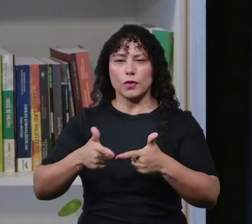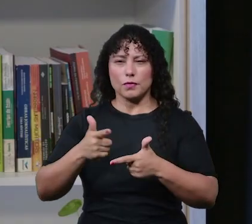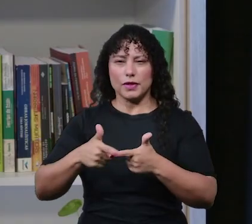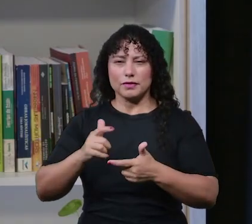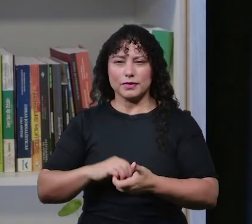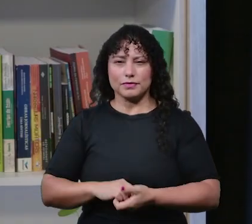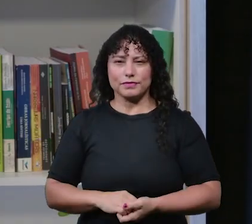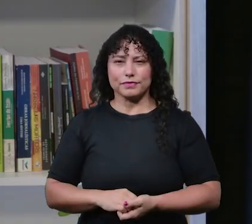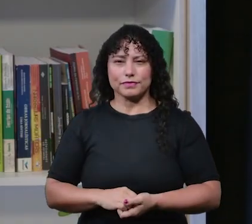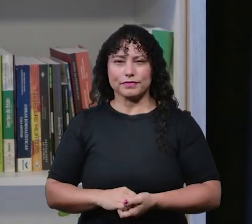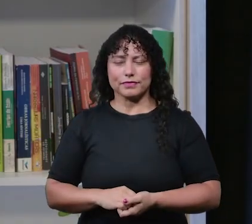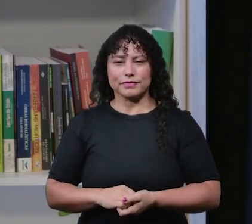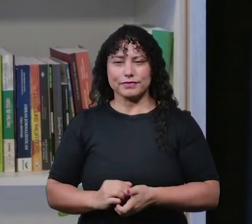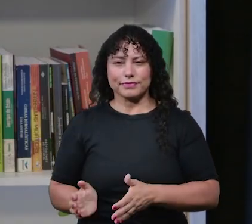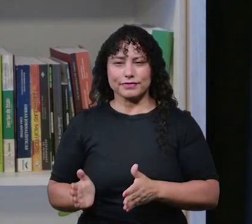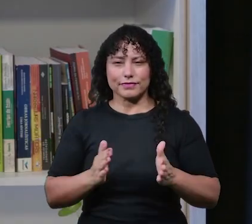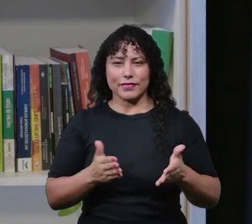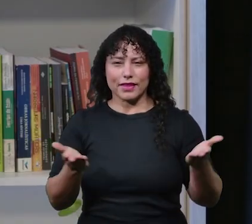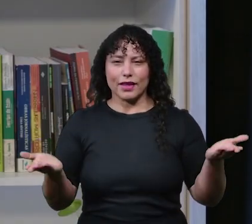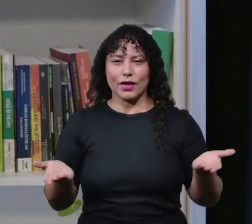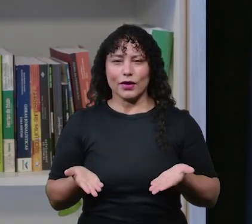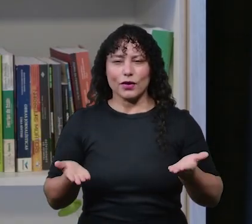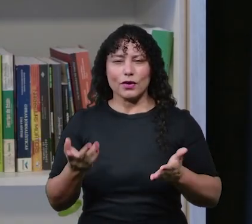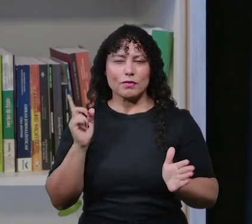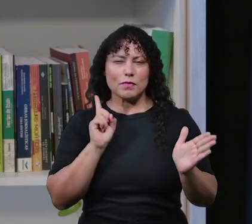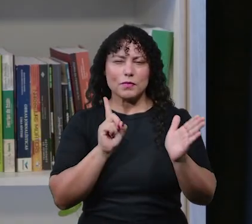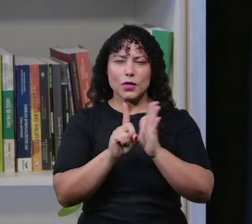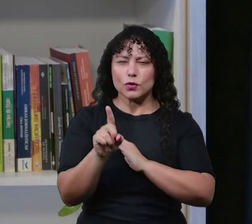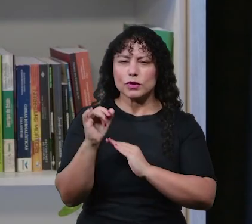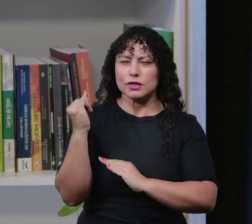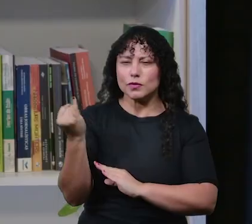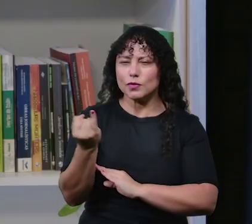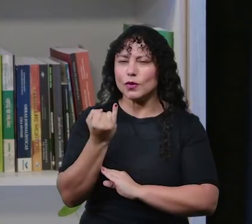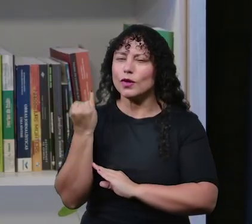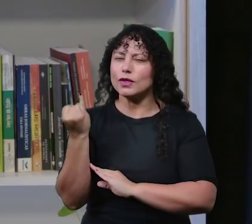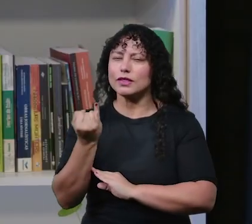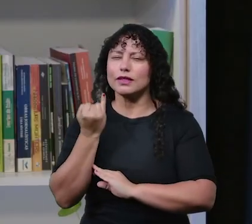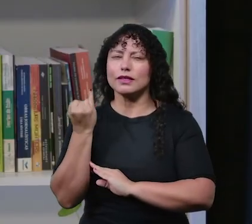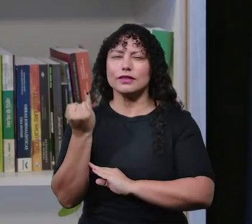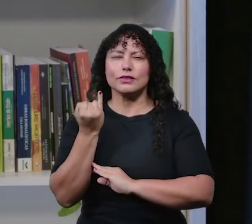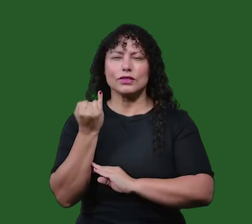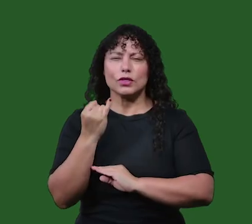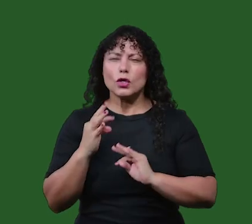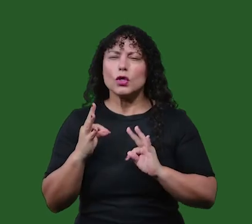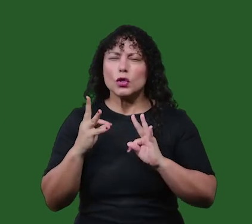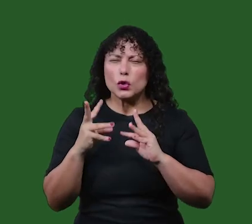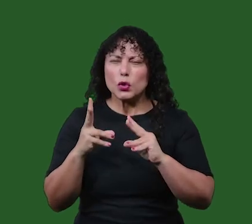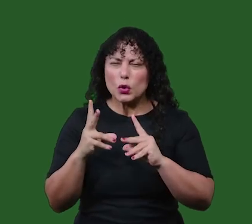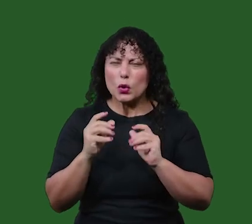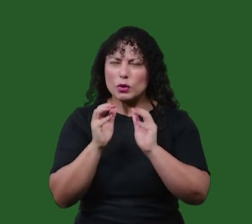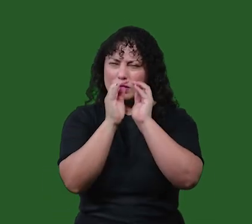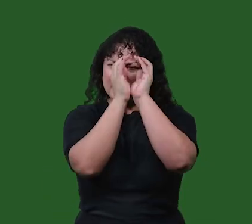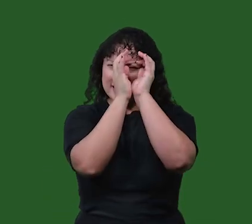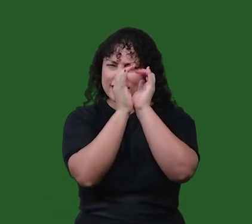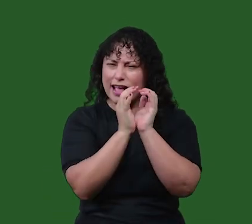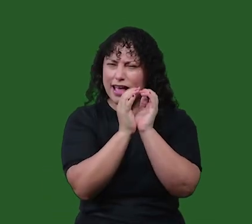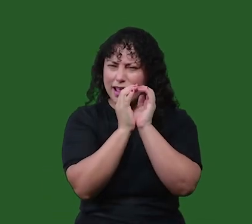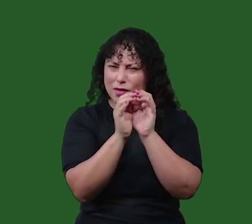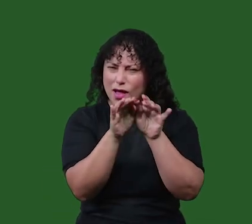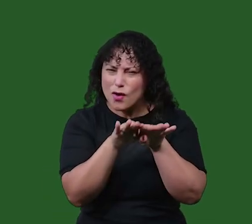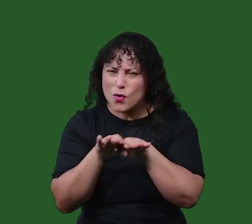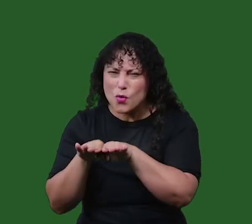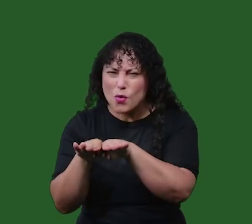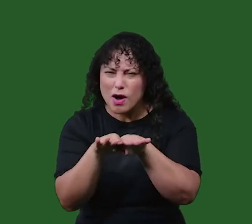um problema. Muito bem. Agora, uma pergunta importante. Todos os